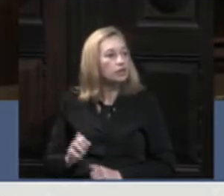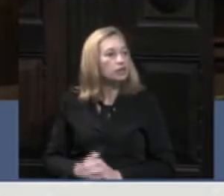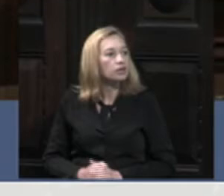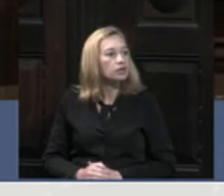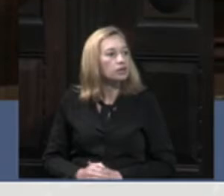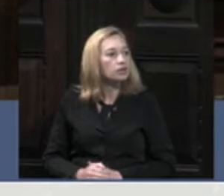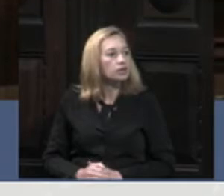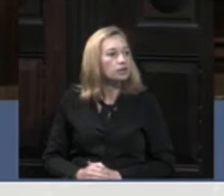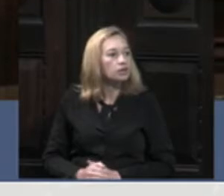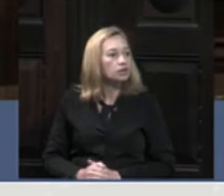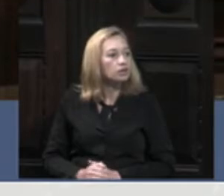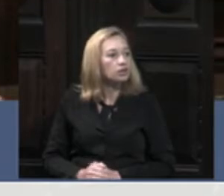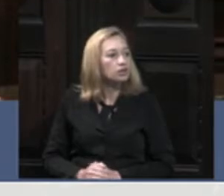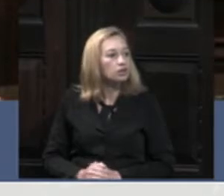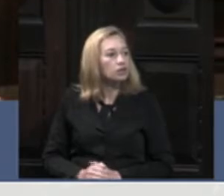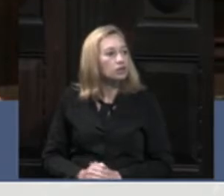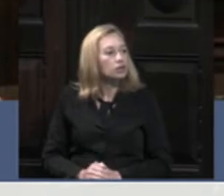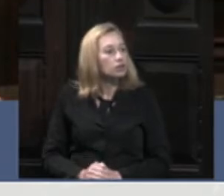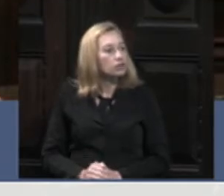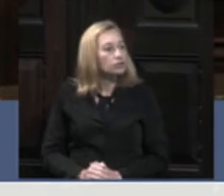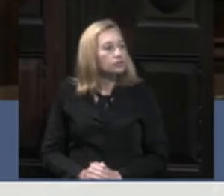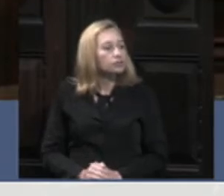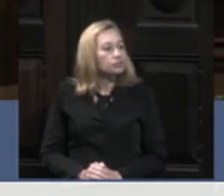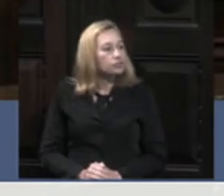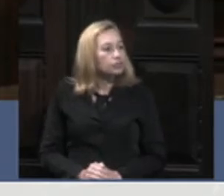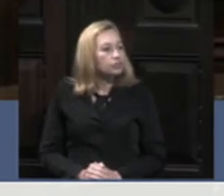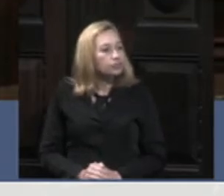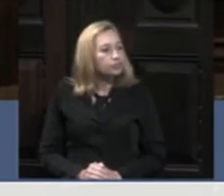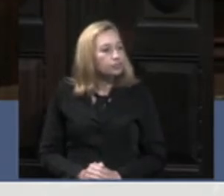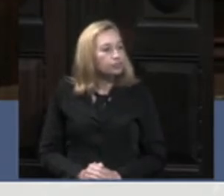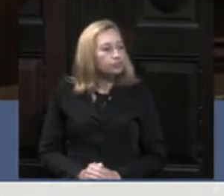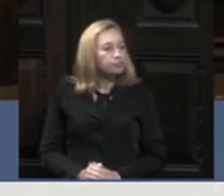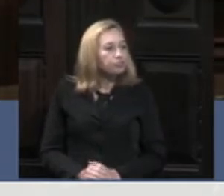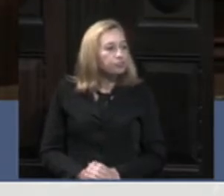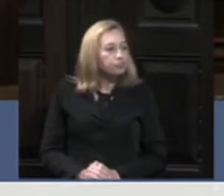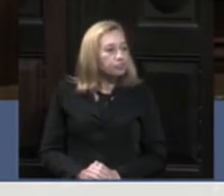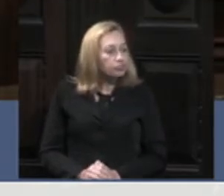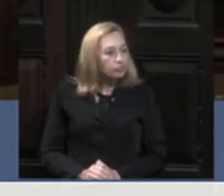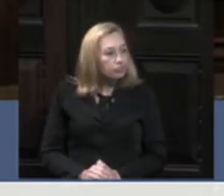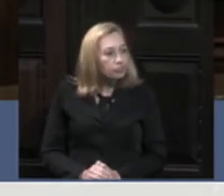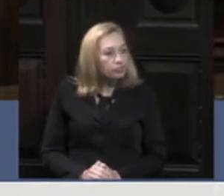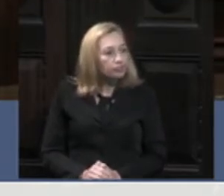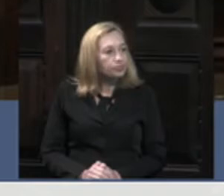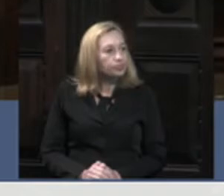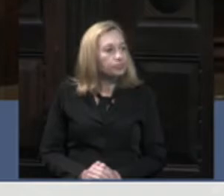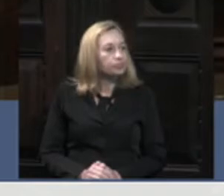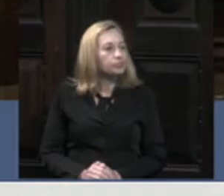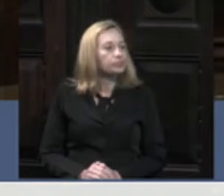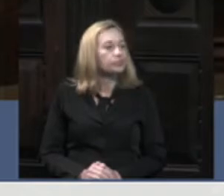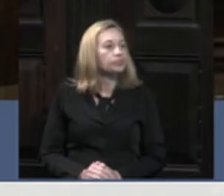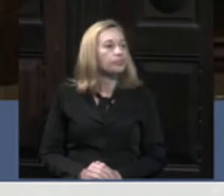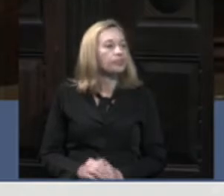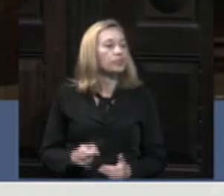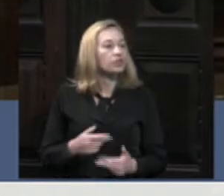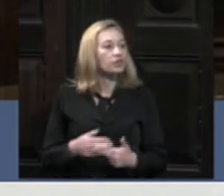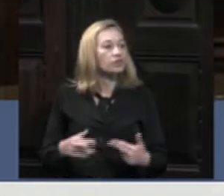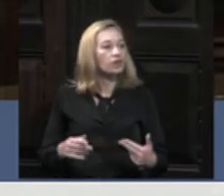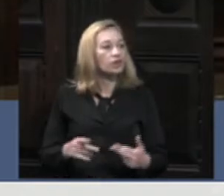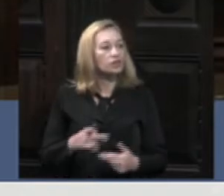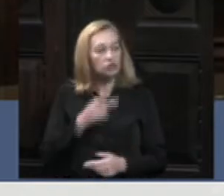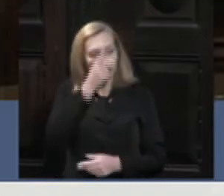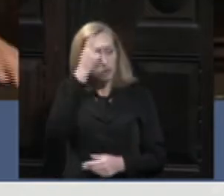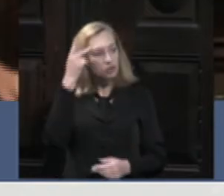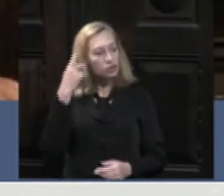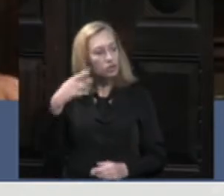Estrela, o principal descobridor do pré-sal e outras presenças